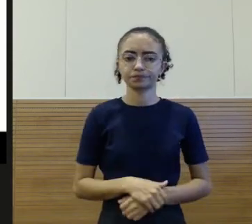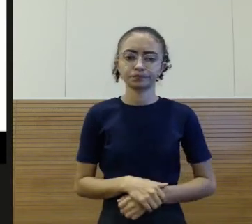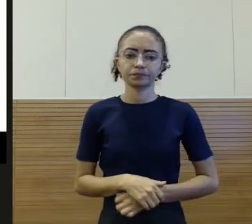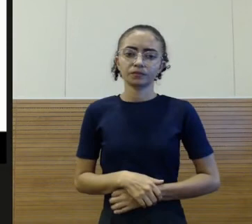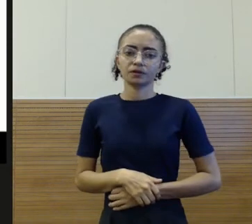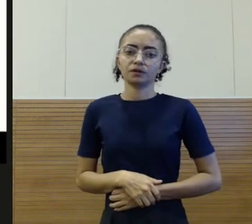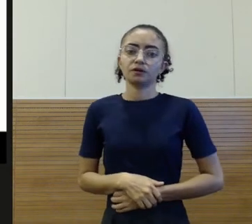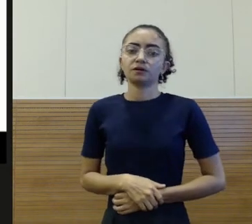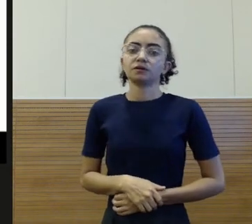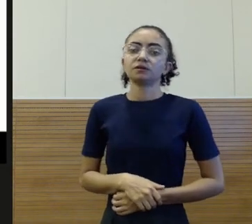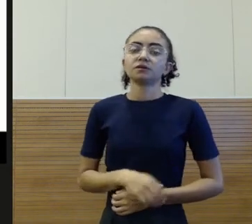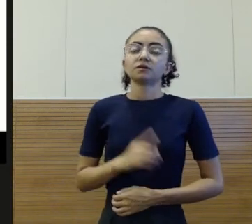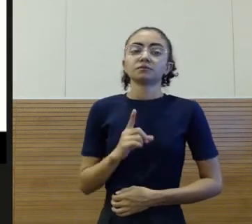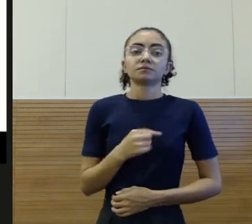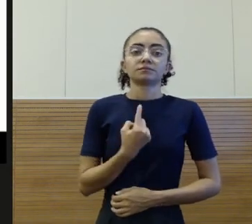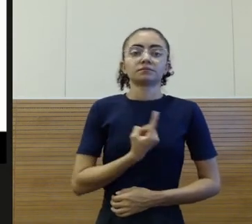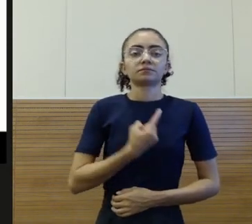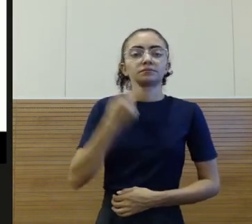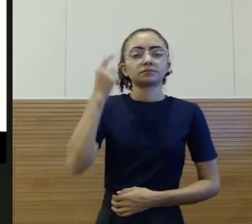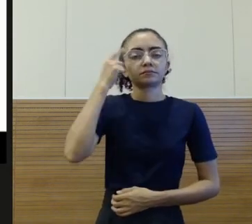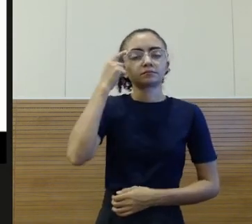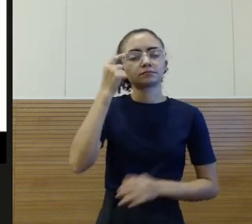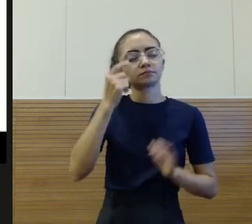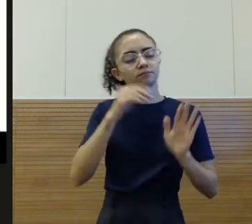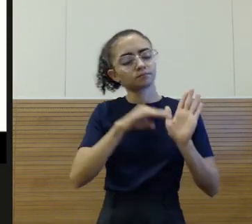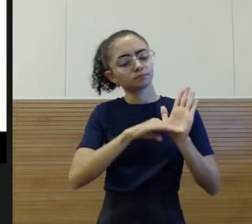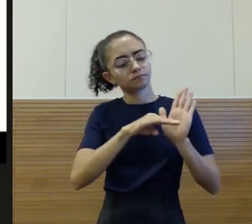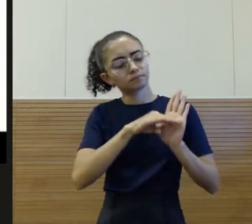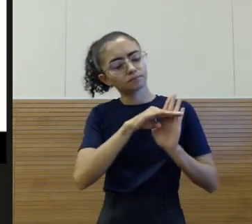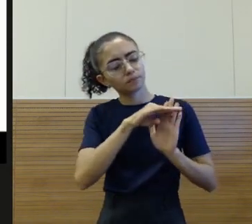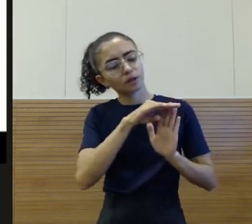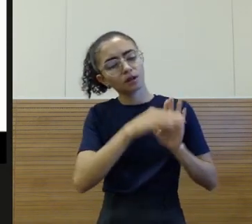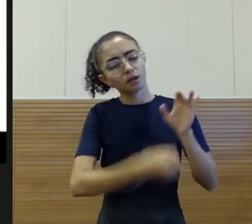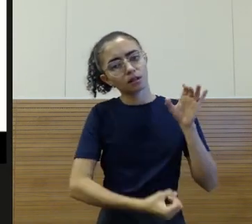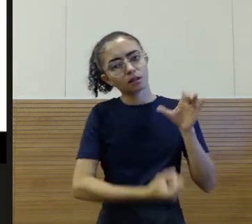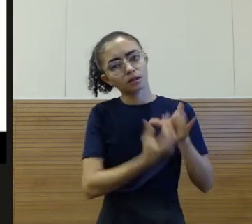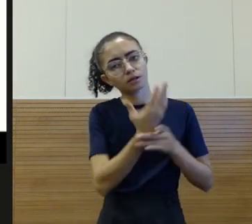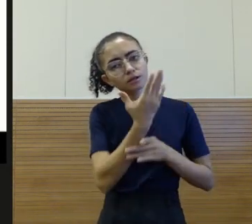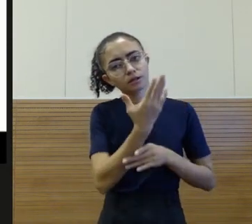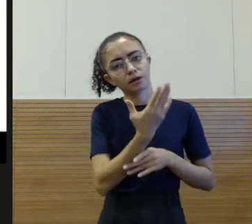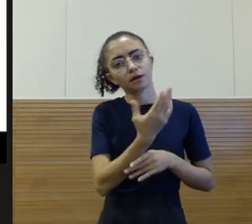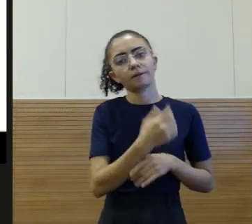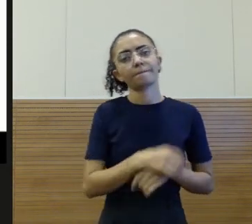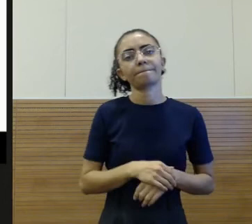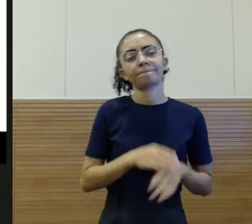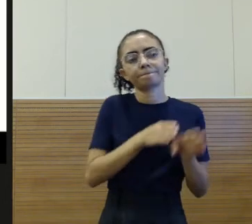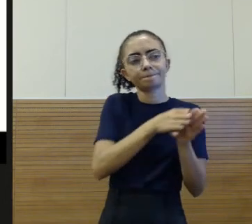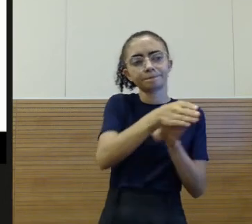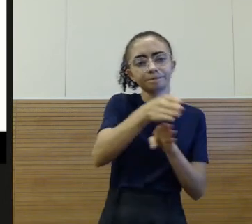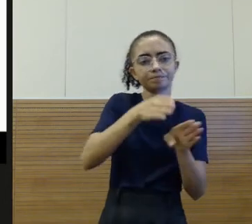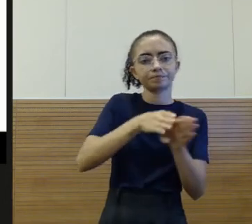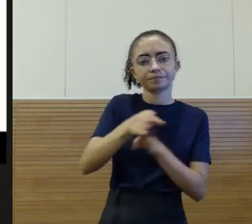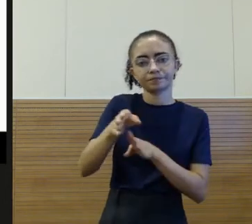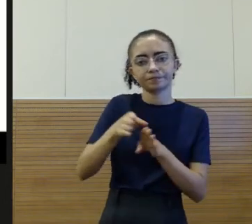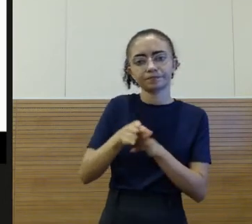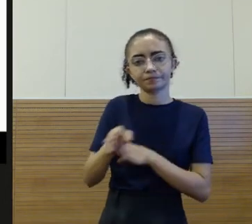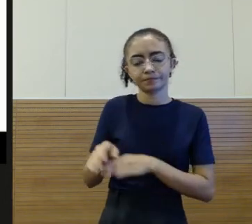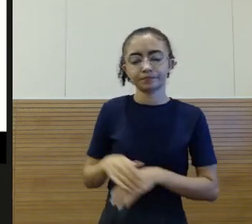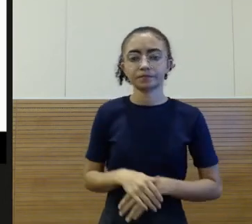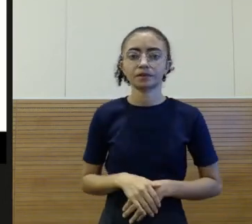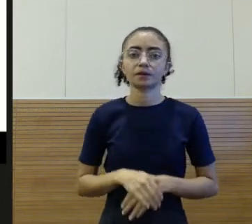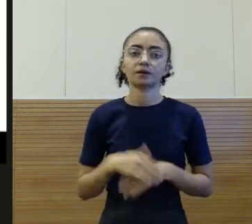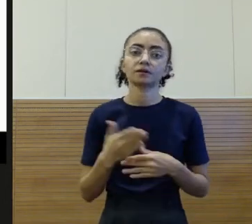como entramos muito nesse pensamento, desenvolver os guias, o manual e fazer o lançamento, o fazemos depois, que